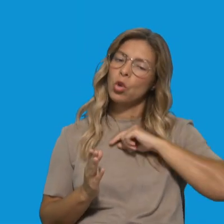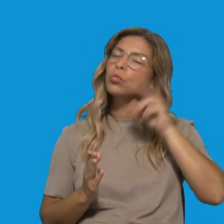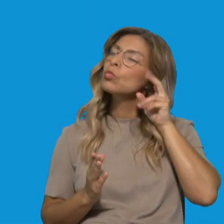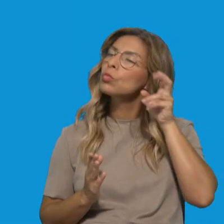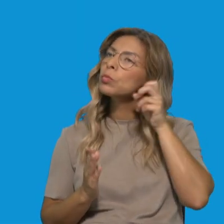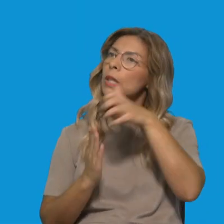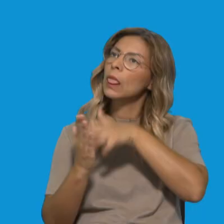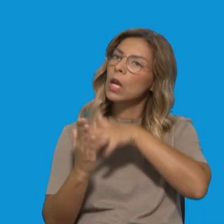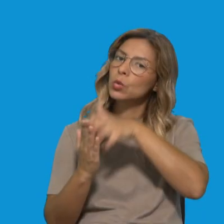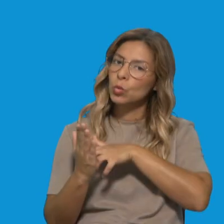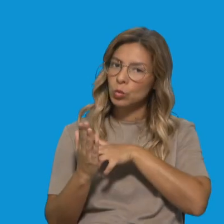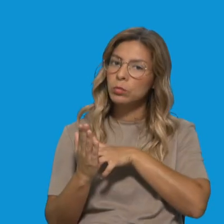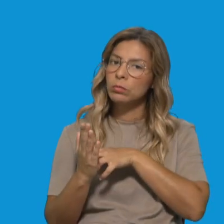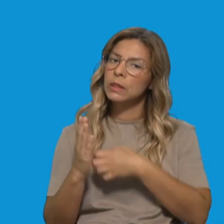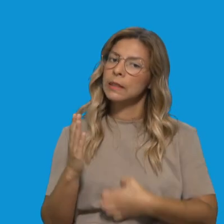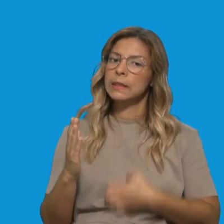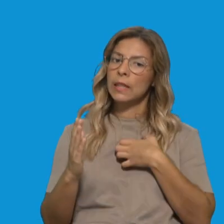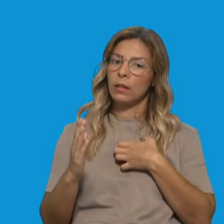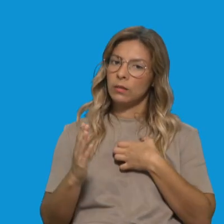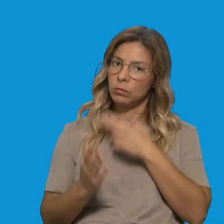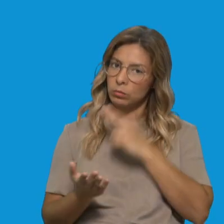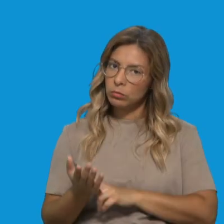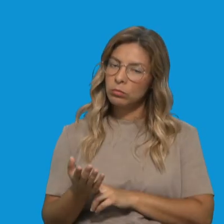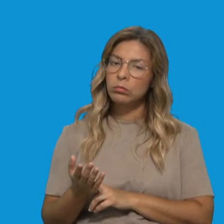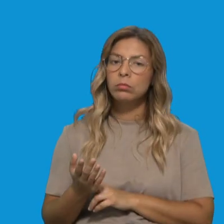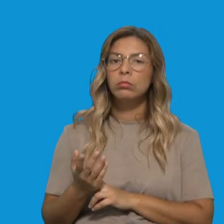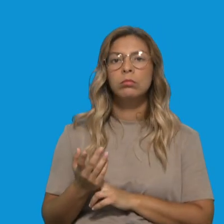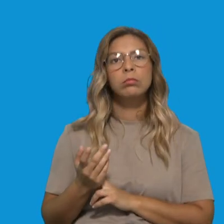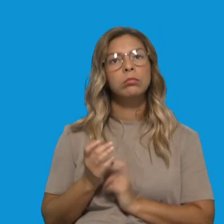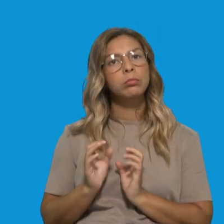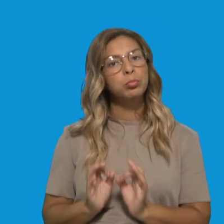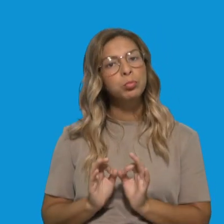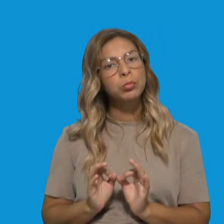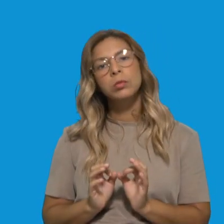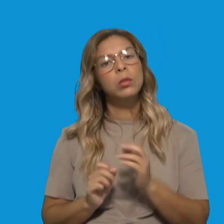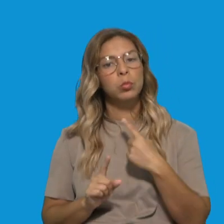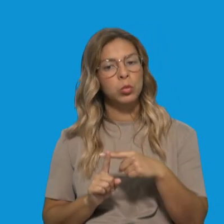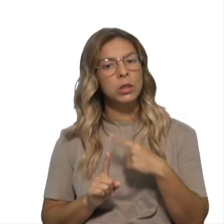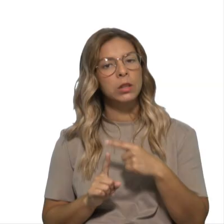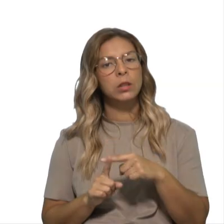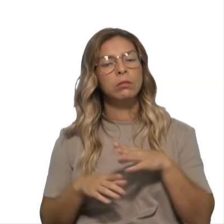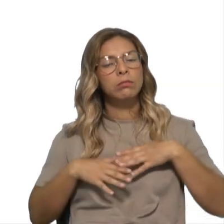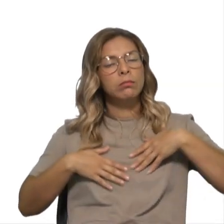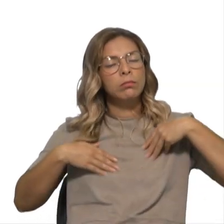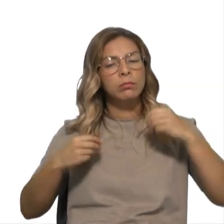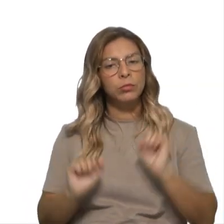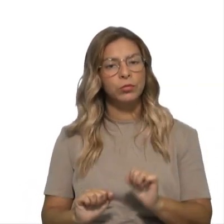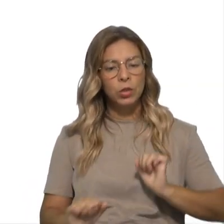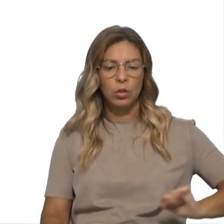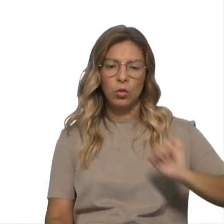e sentirmos que o crucificado é a grande fonte da nossa esperança.